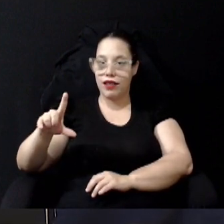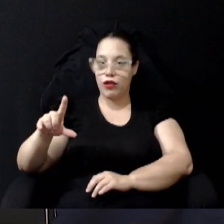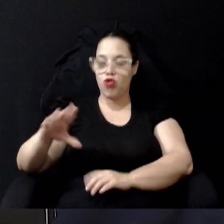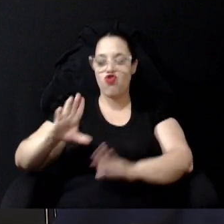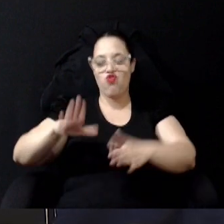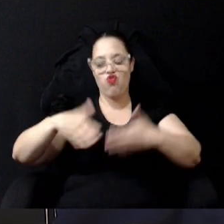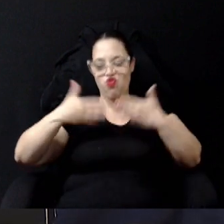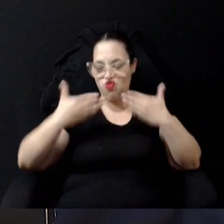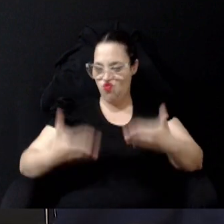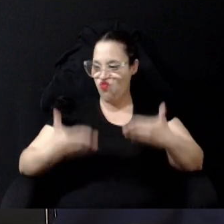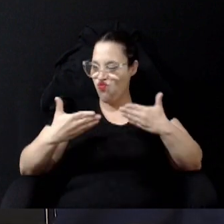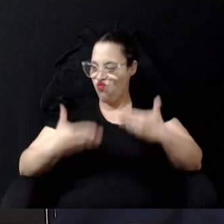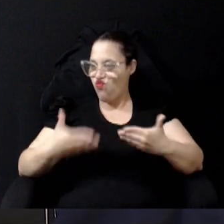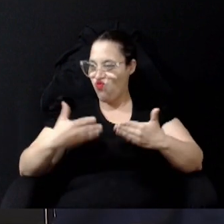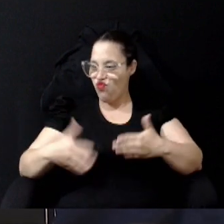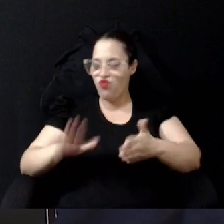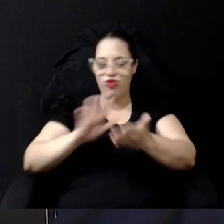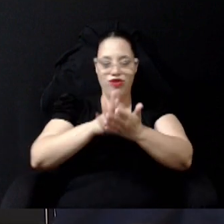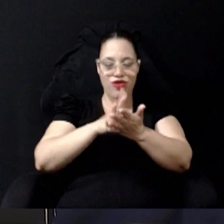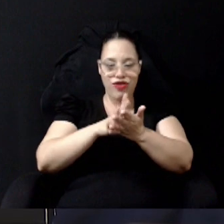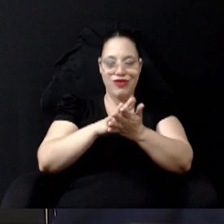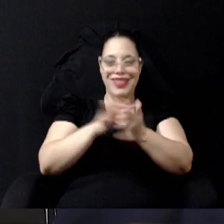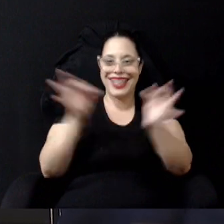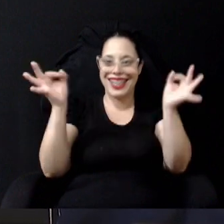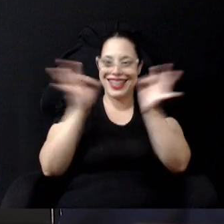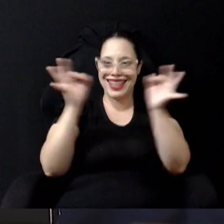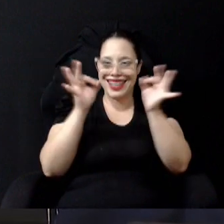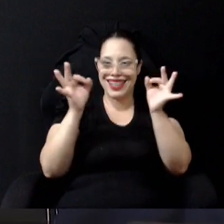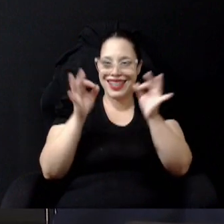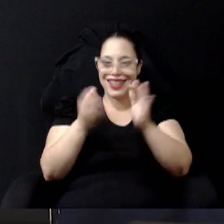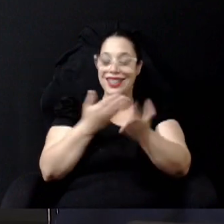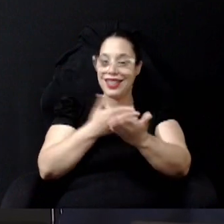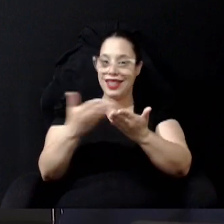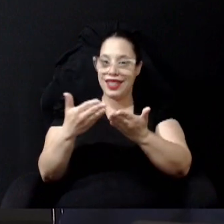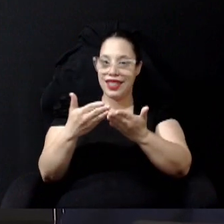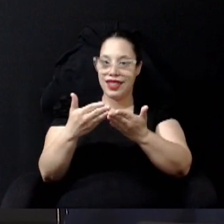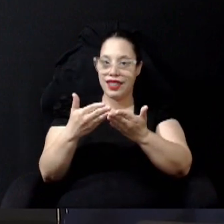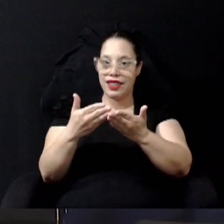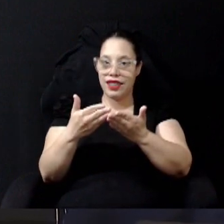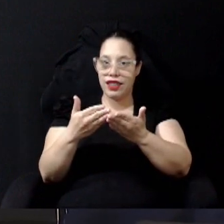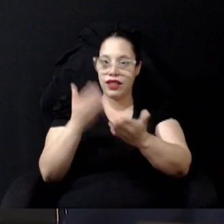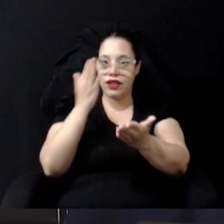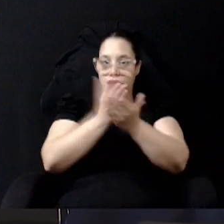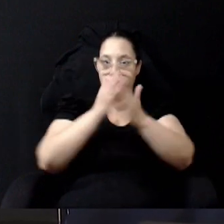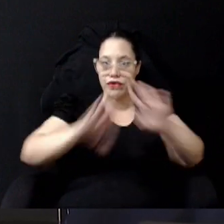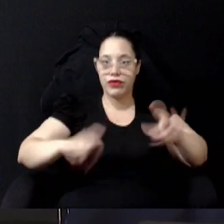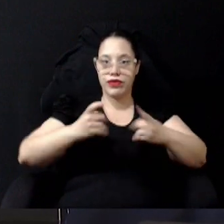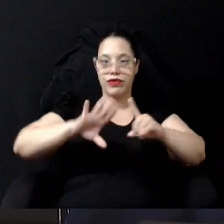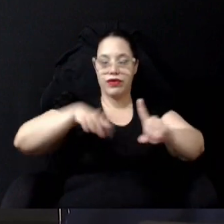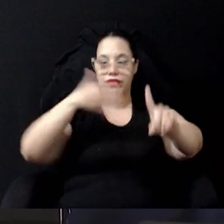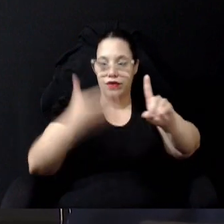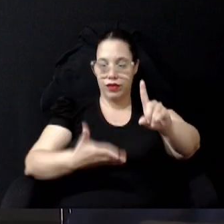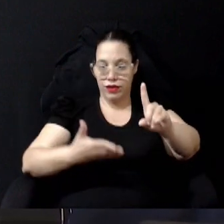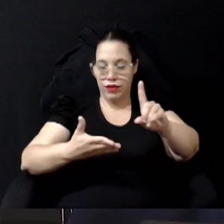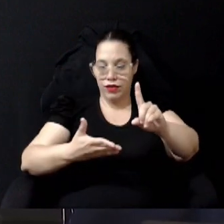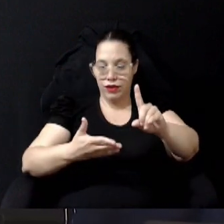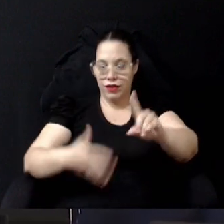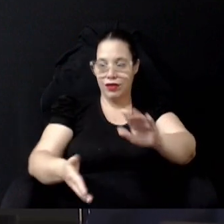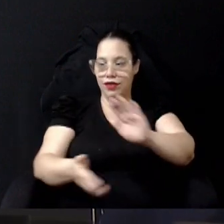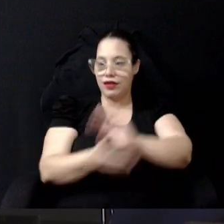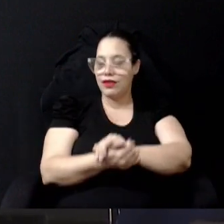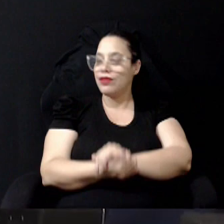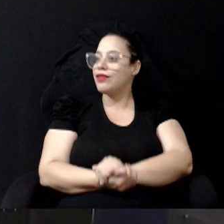com esse samba de bumbo. É isso aí. Vamos lá, então, declaro encerrada a presente reunião solene.